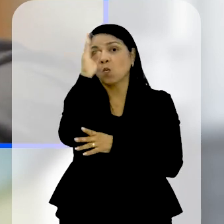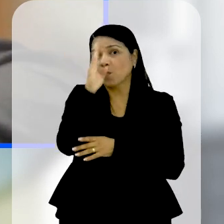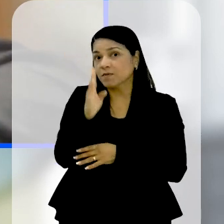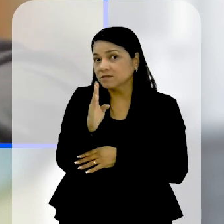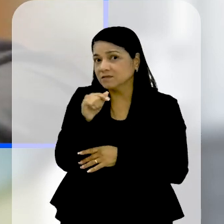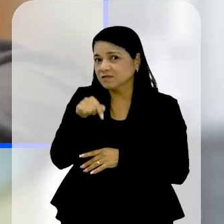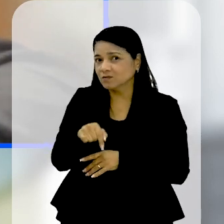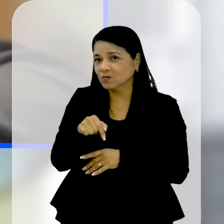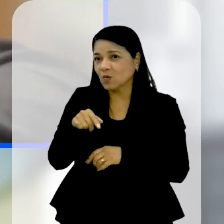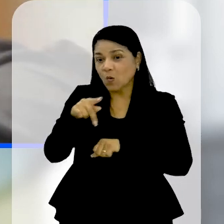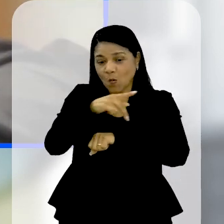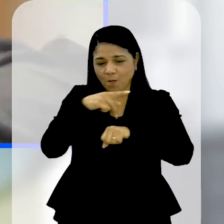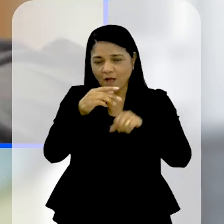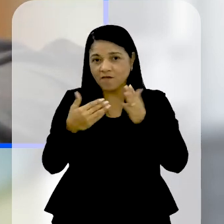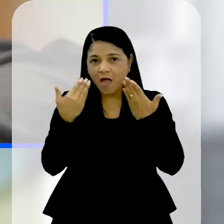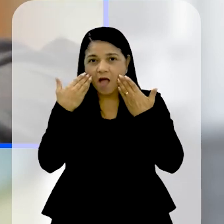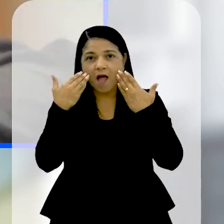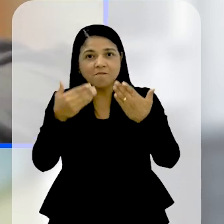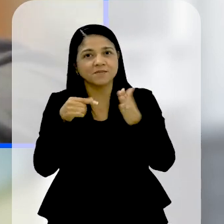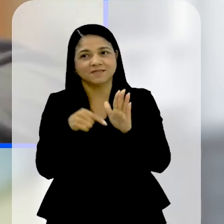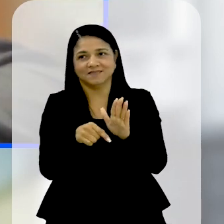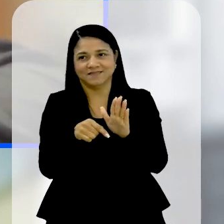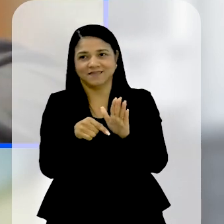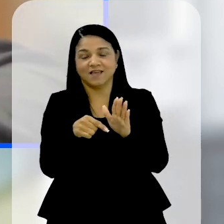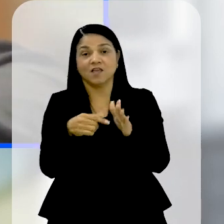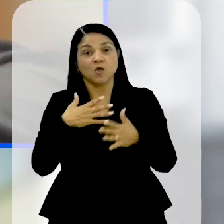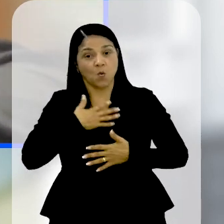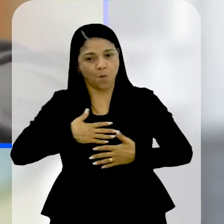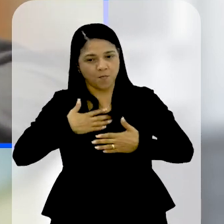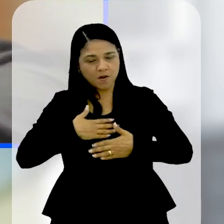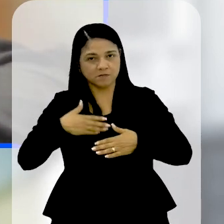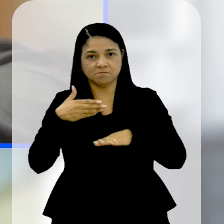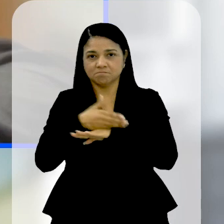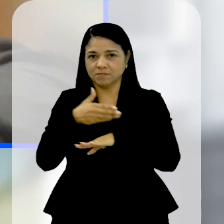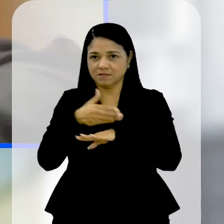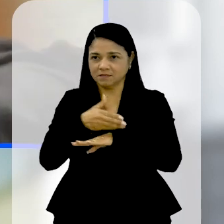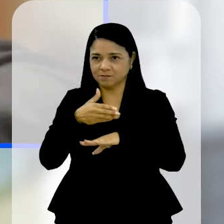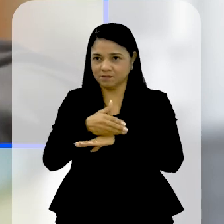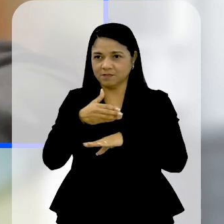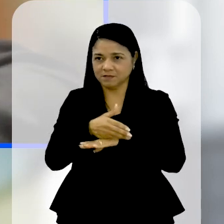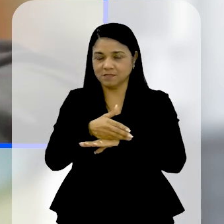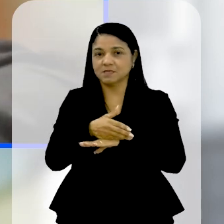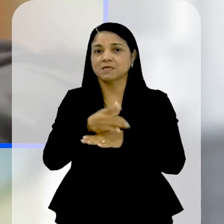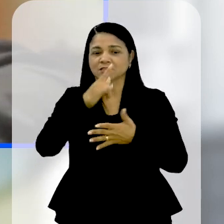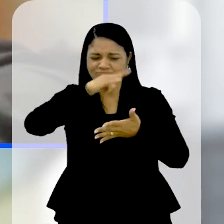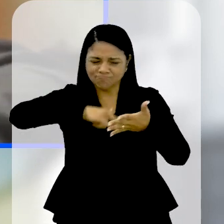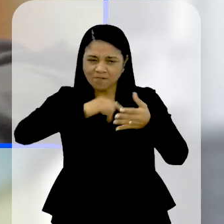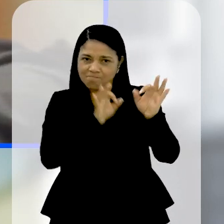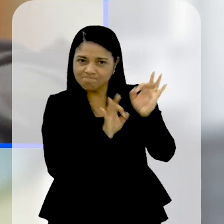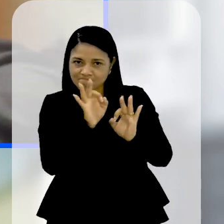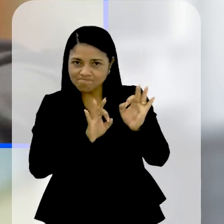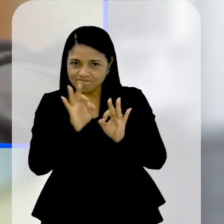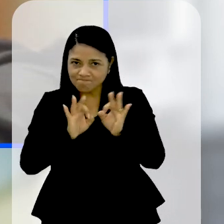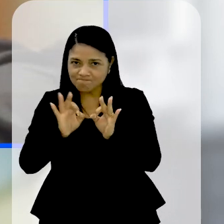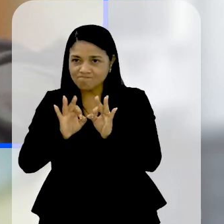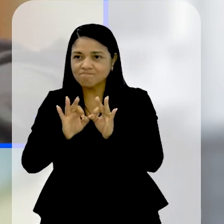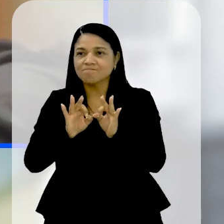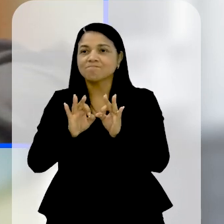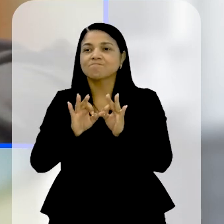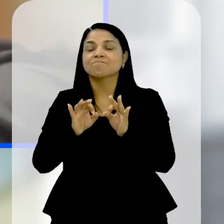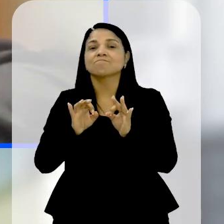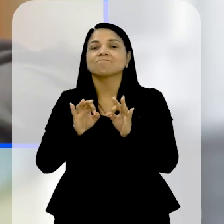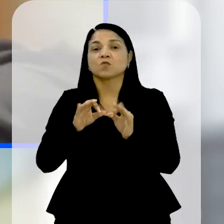Brasil vai ser o país que vai apresentar essa documentação. Eu tive o prazer de participar da elaboração desse documento com